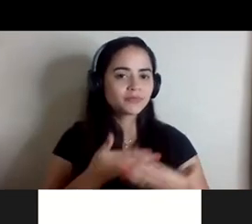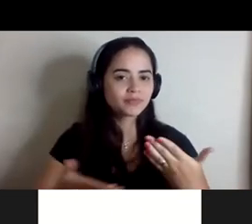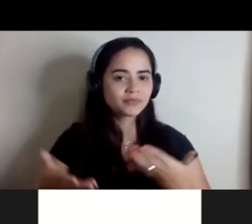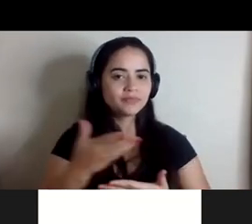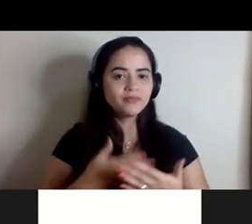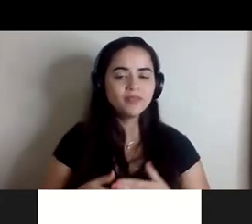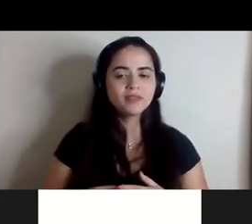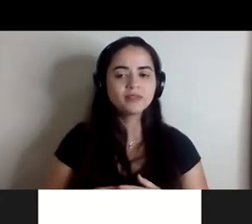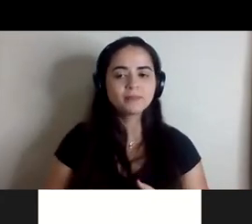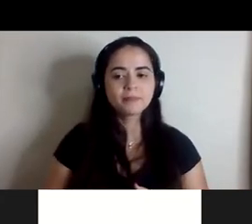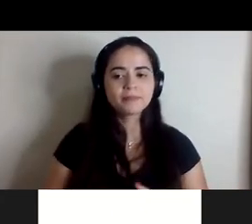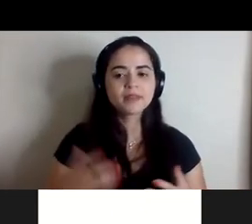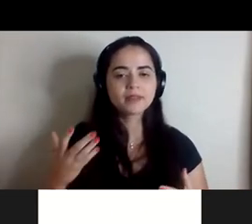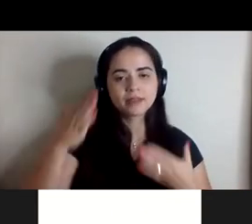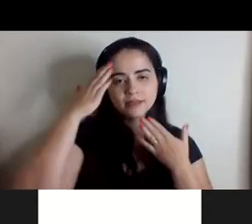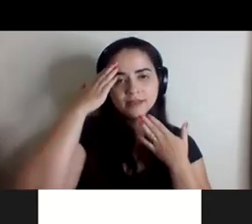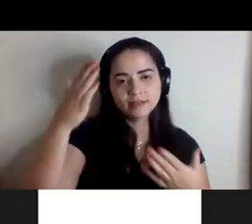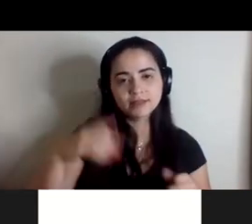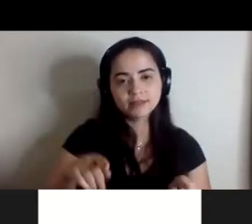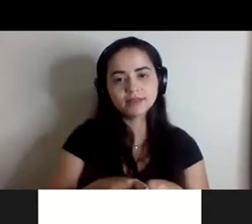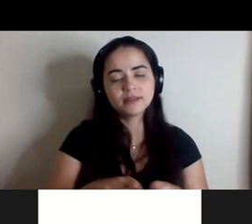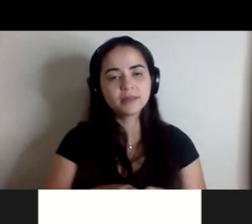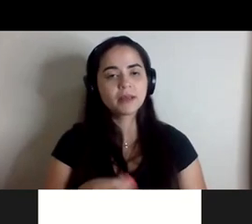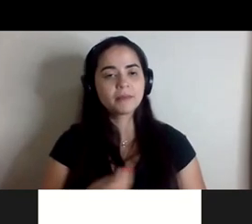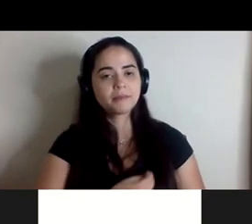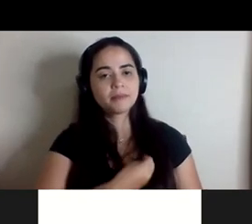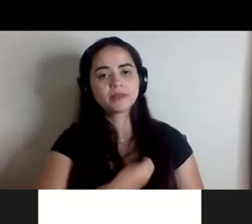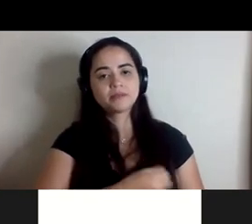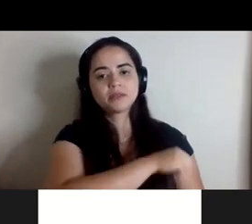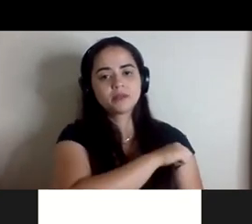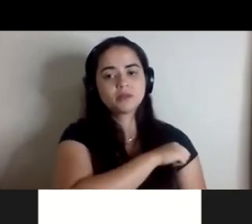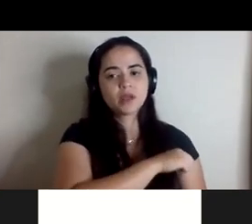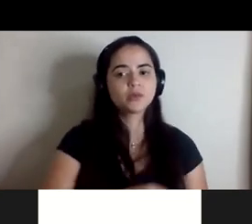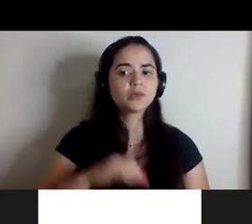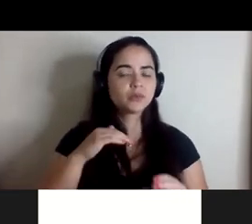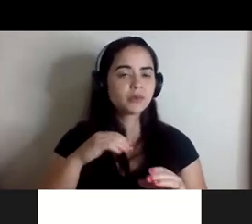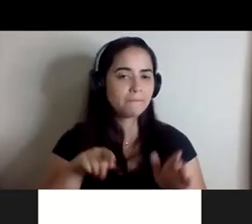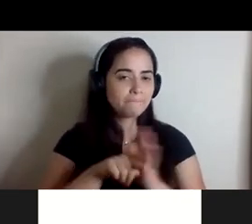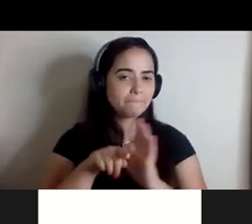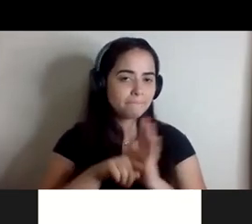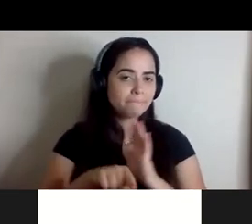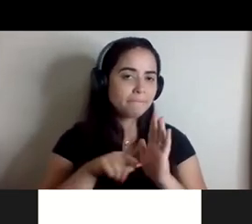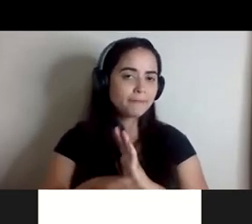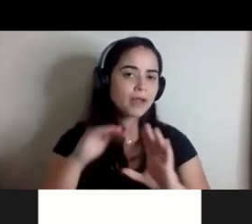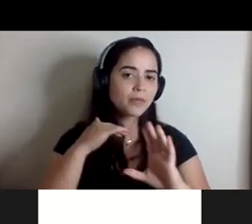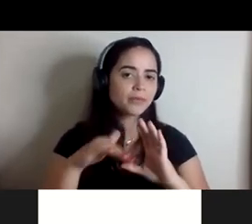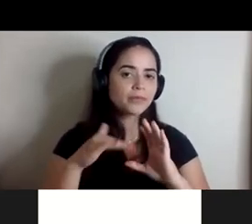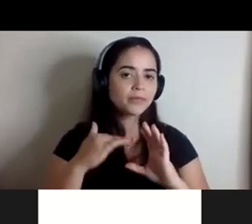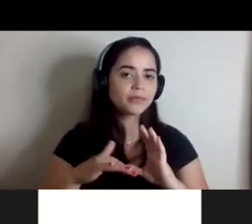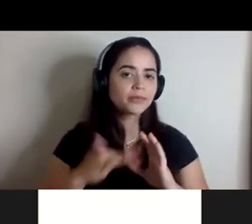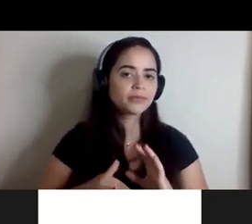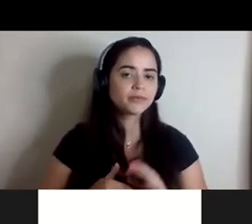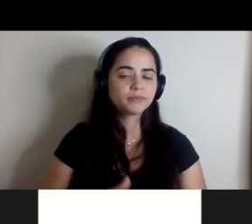a apresentação. Então, eu queria também agradecer a participação dos alunos aí, que contribuíram também enviando perguntas aqui, então